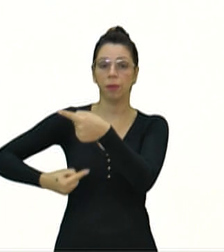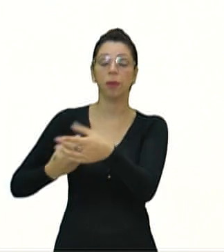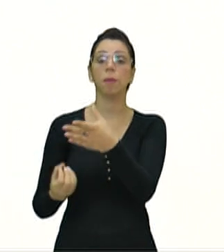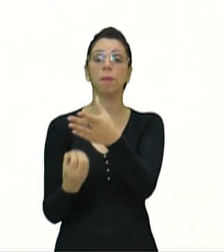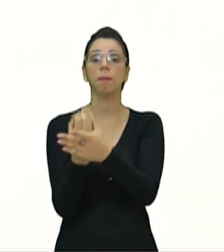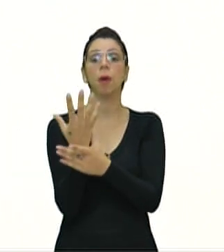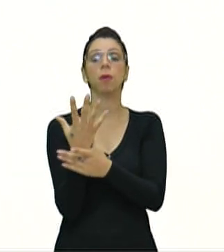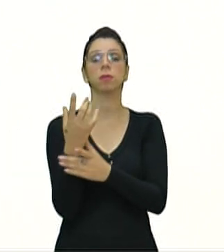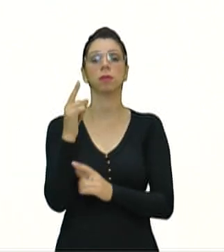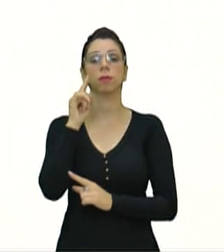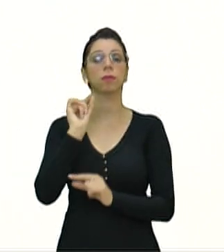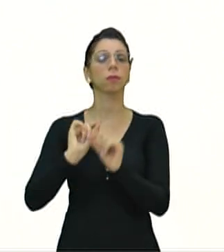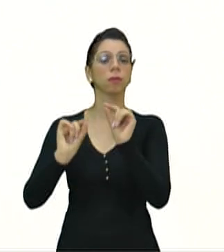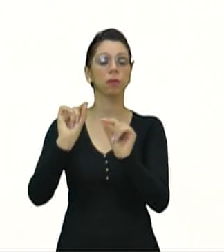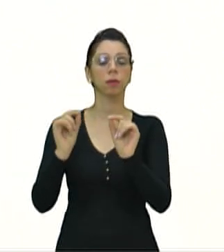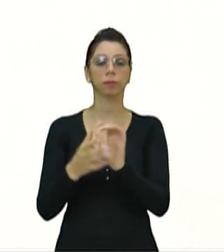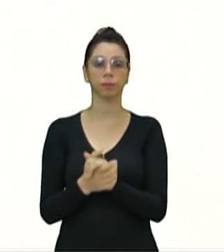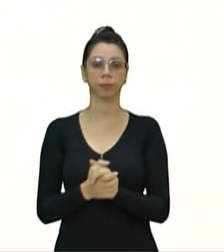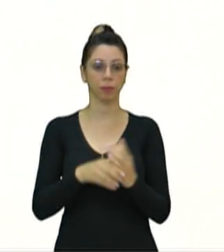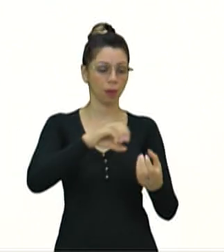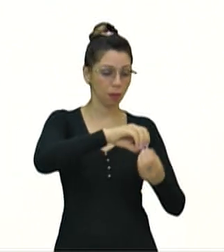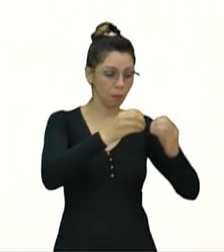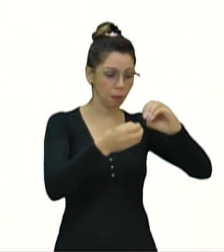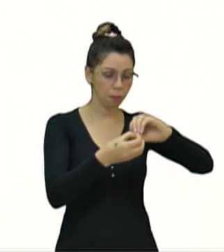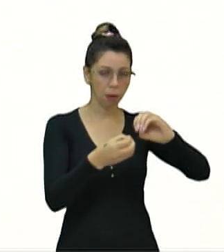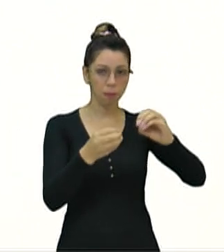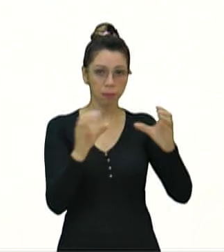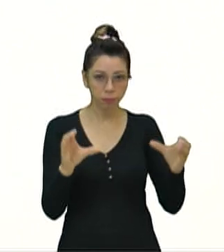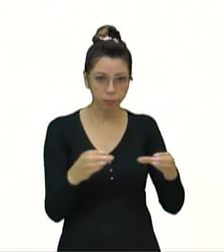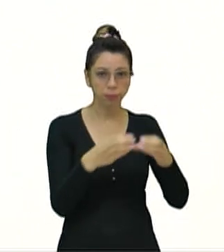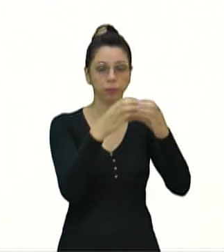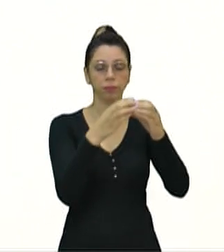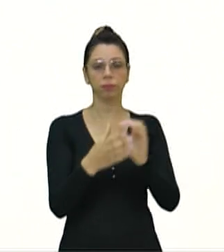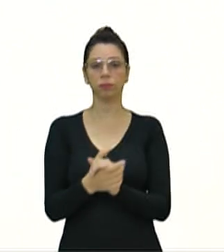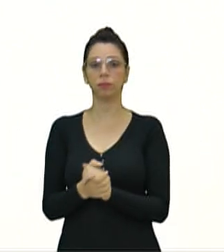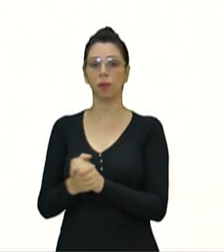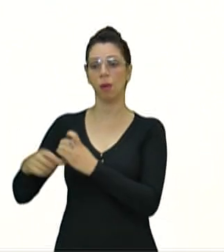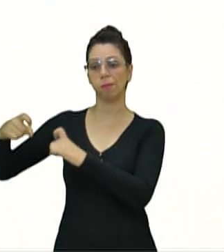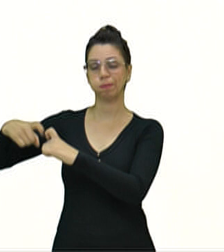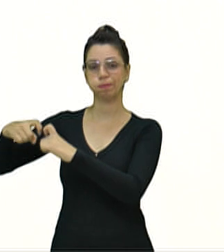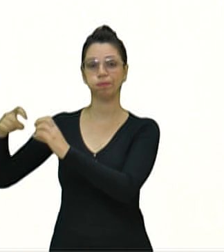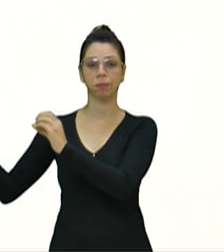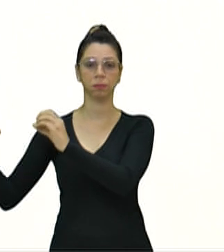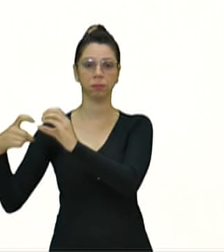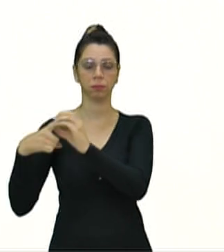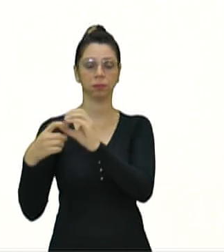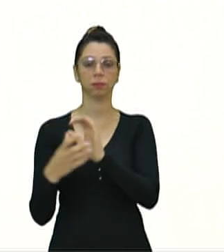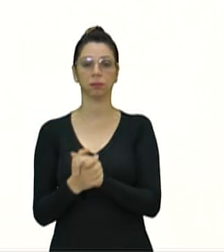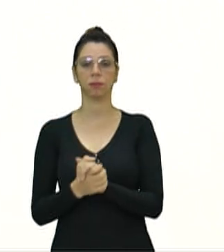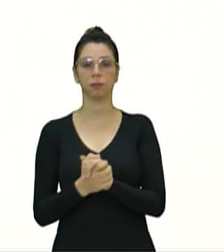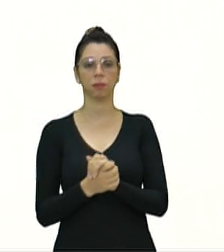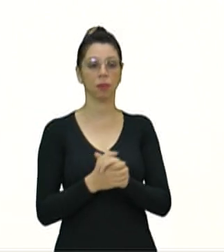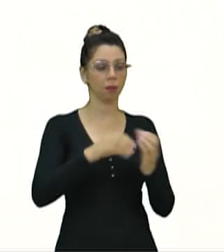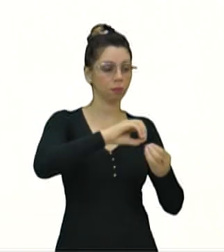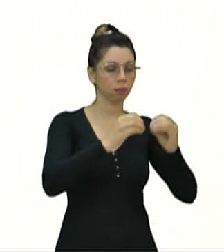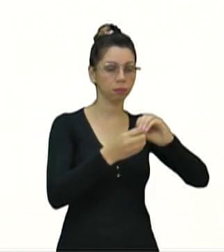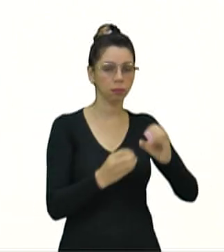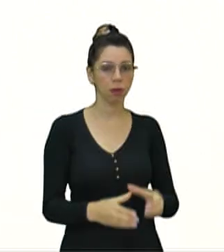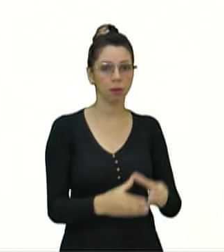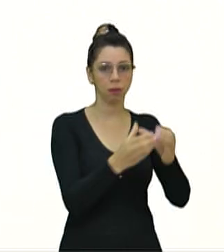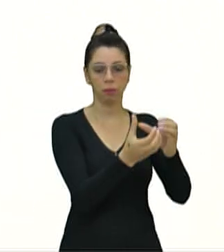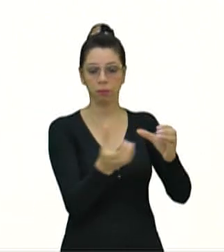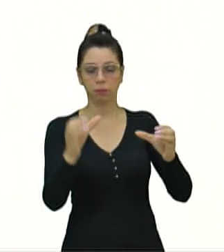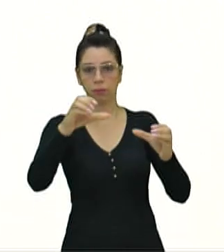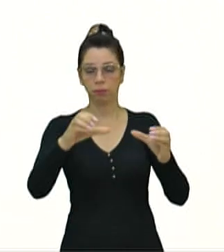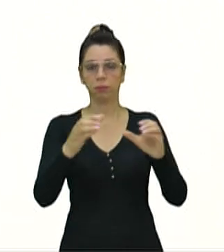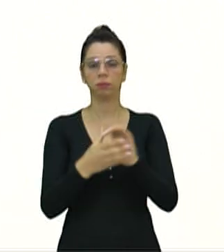é reprodução sexuada por conjugação, sexuada por fecundação, assexuada por brotamento,